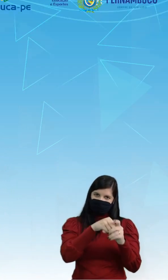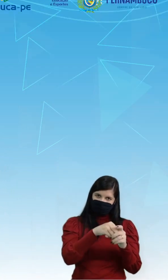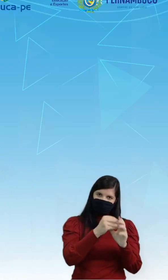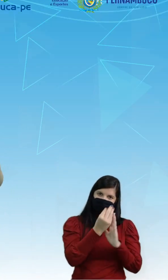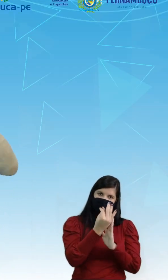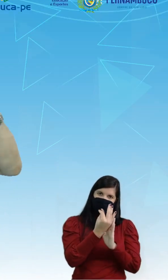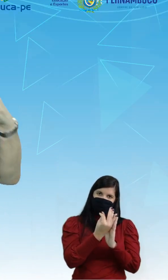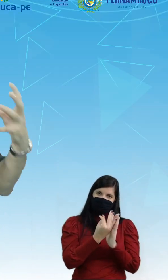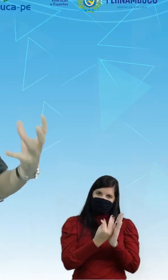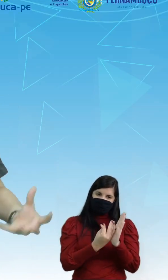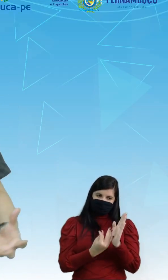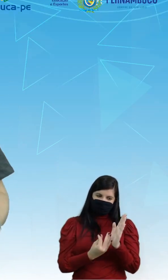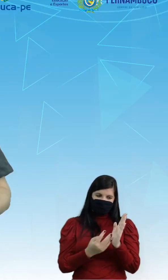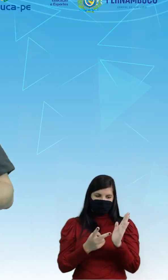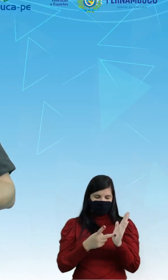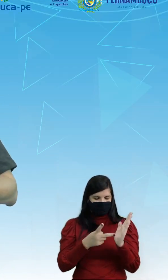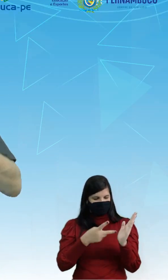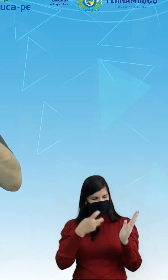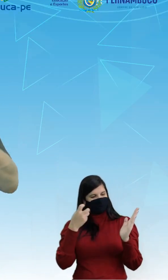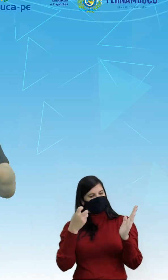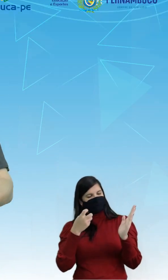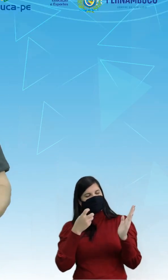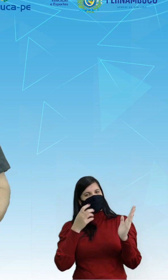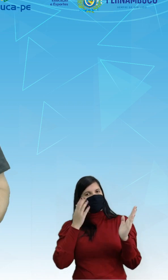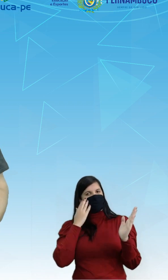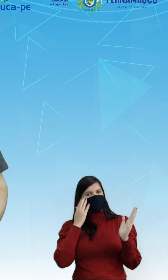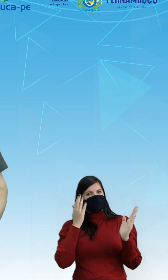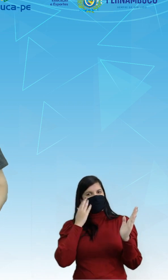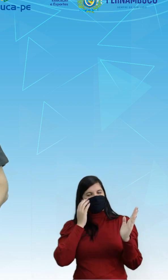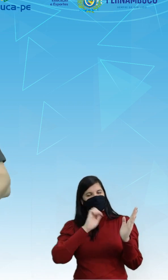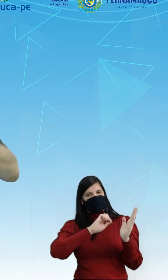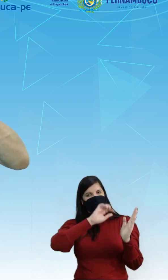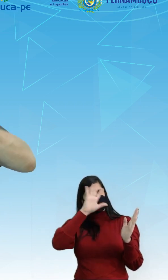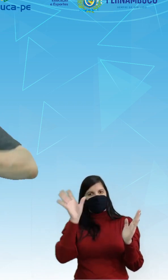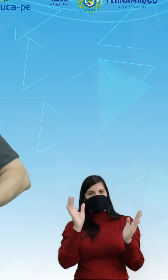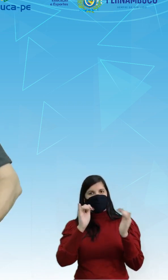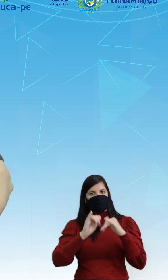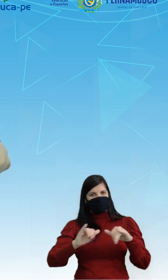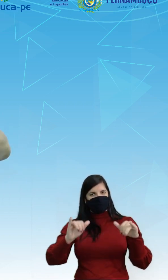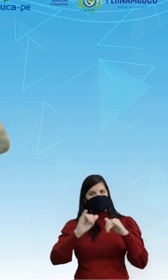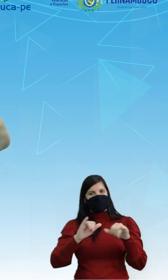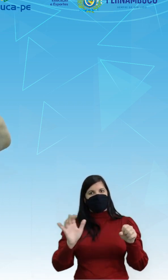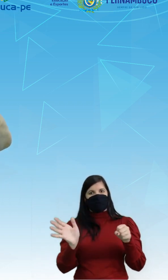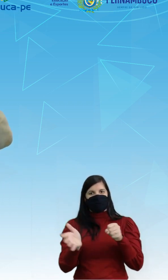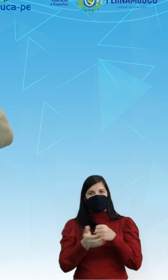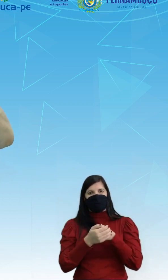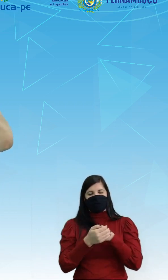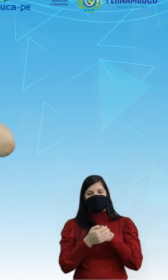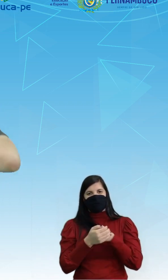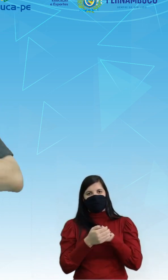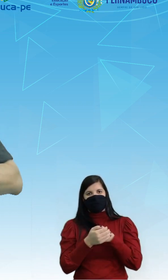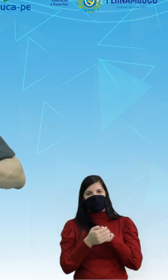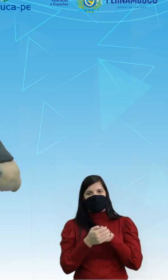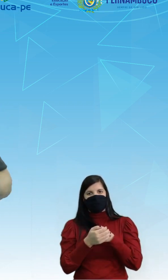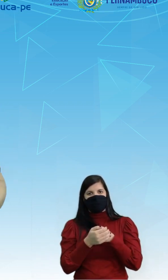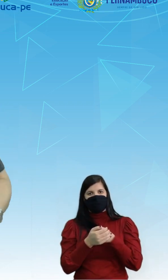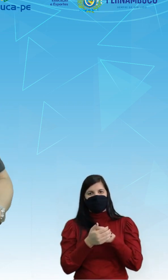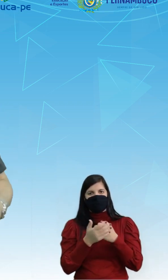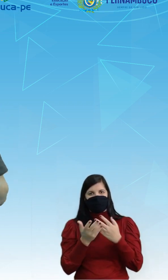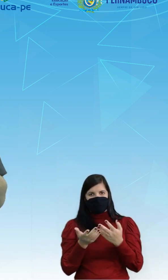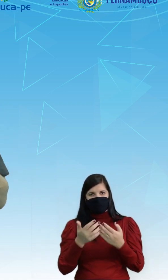certo? Então, você entende as informações que estão implícitas ao texto, certo?